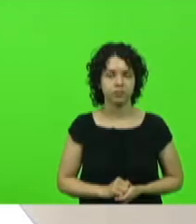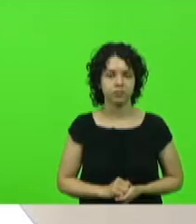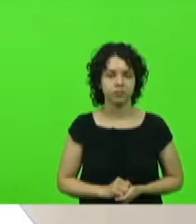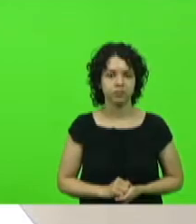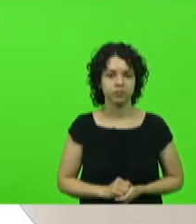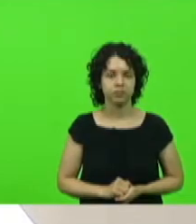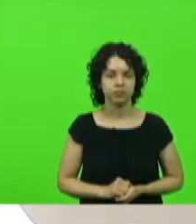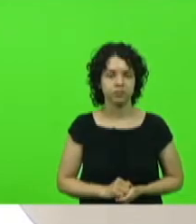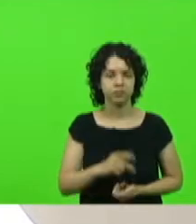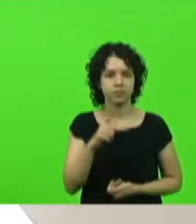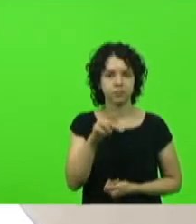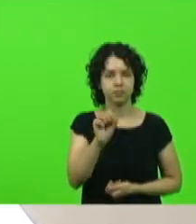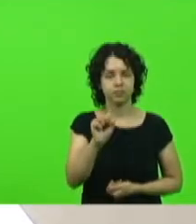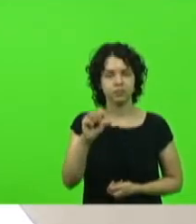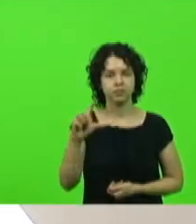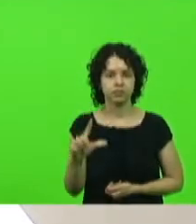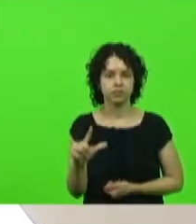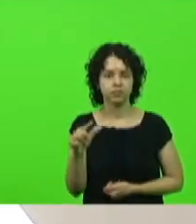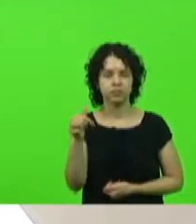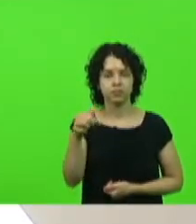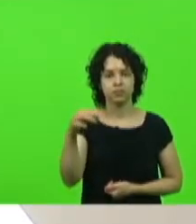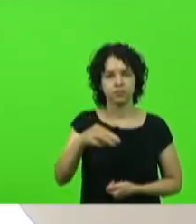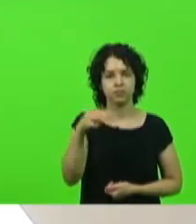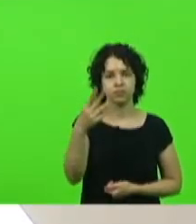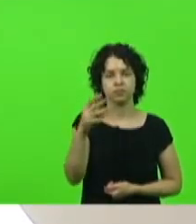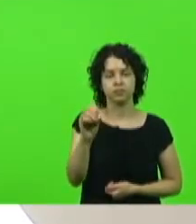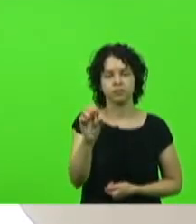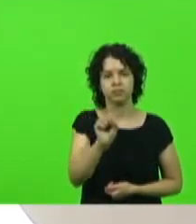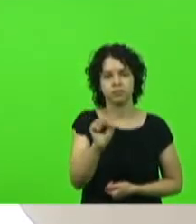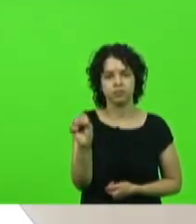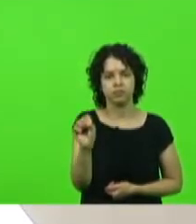Bloco PSL, 7 minutos e 30 segundos.